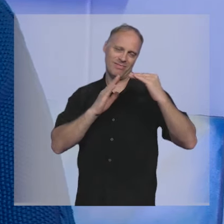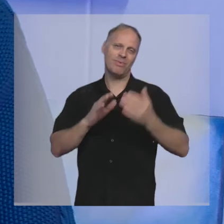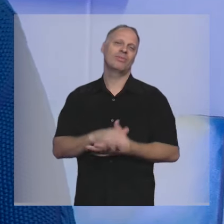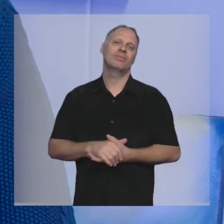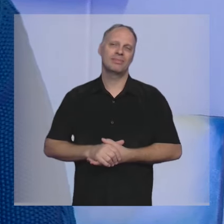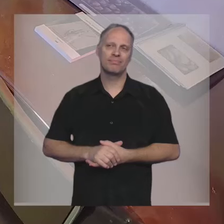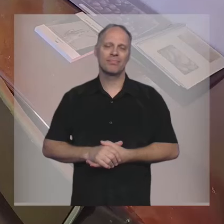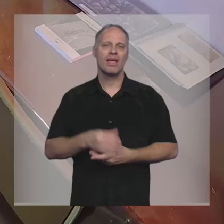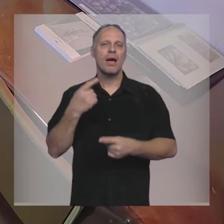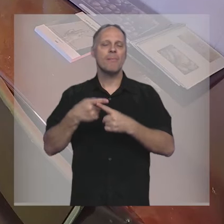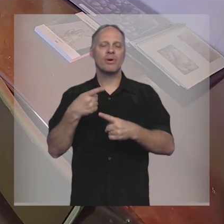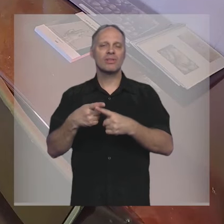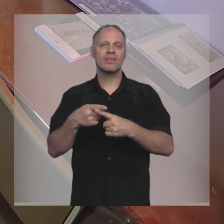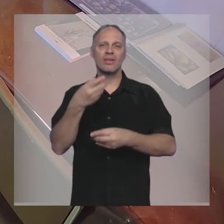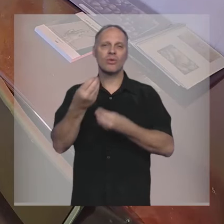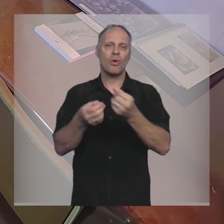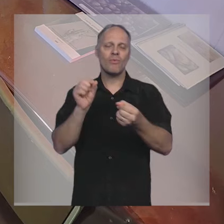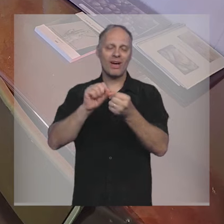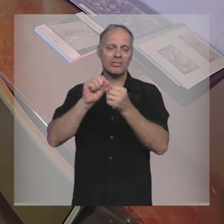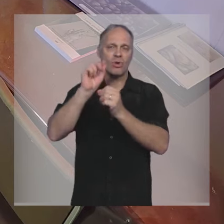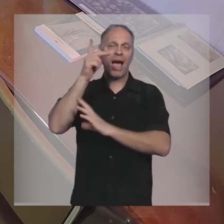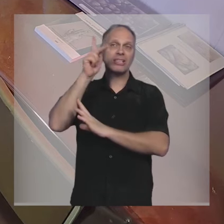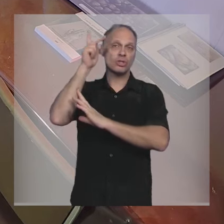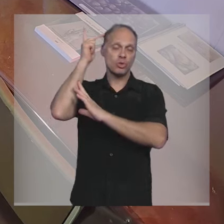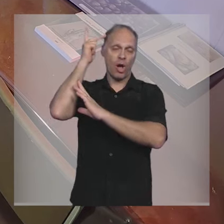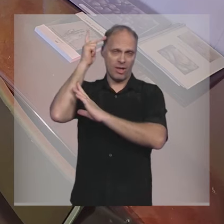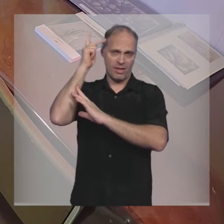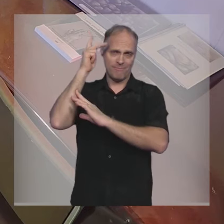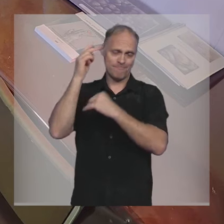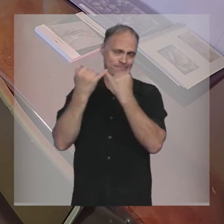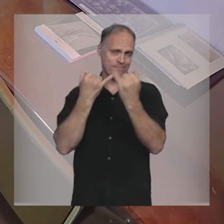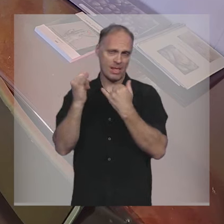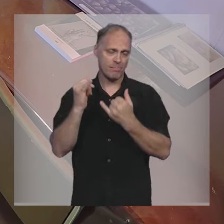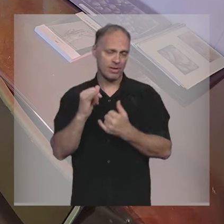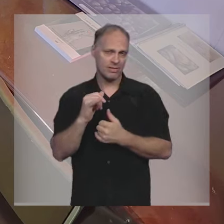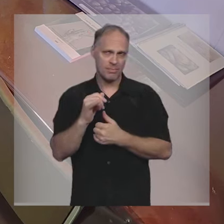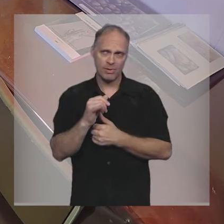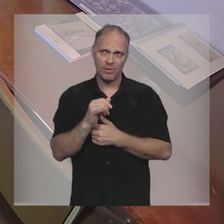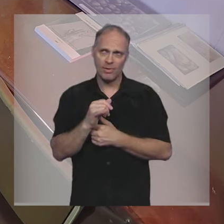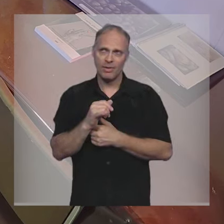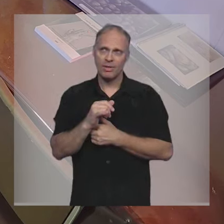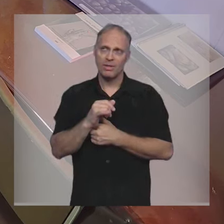Leopoldo. Porque como eu levanto a história, por exemplo, eu